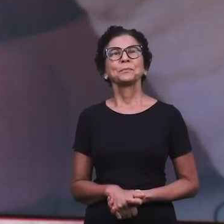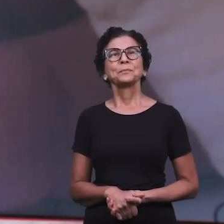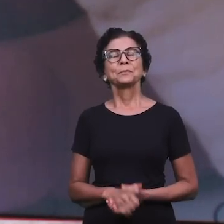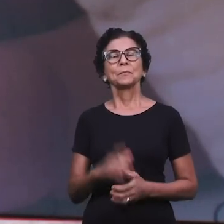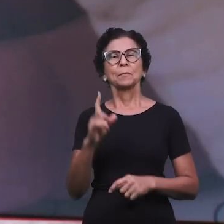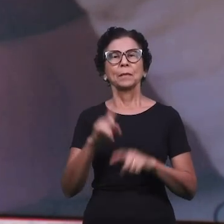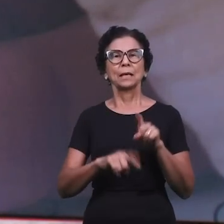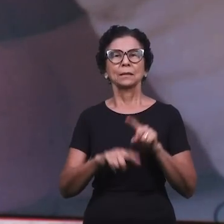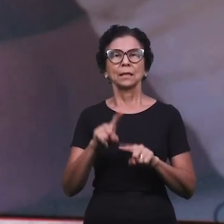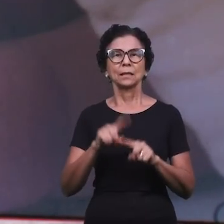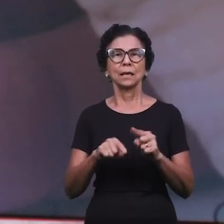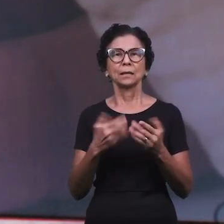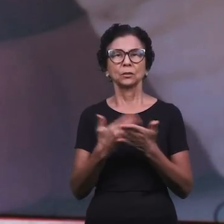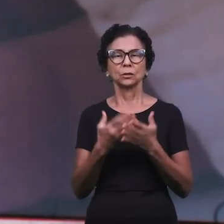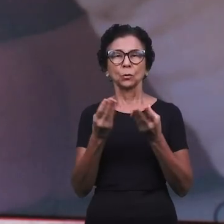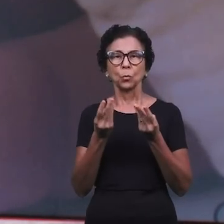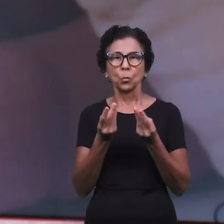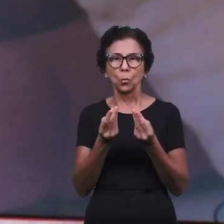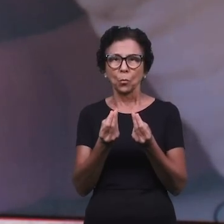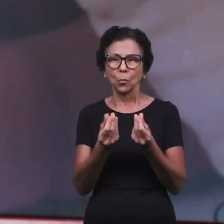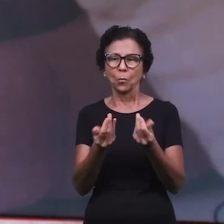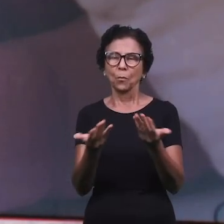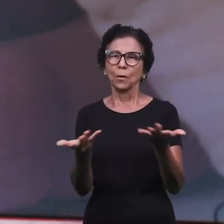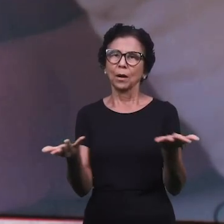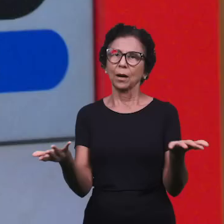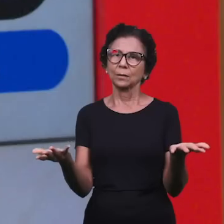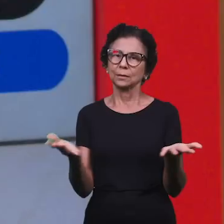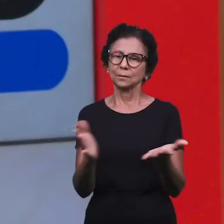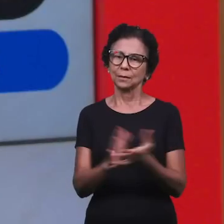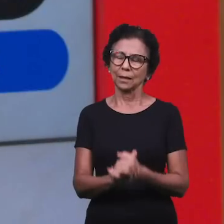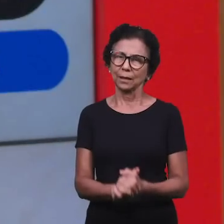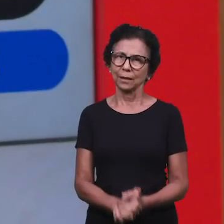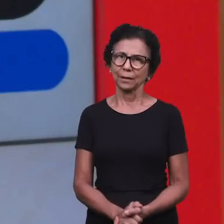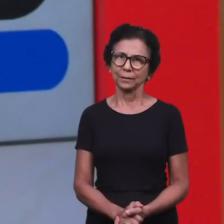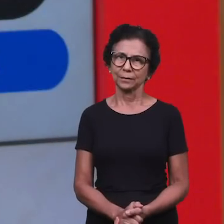quê? Materiais de estudo de qualidade.